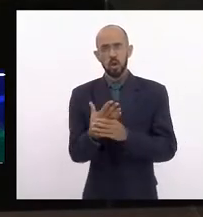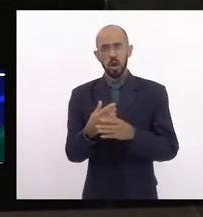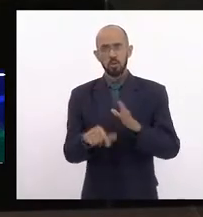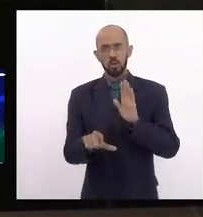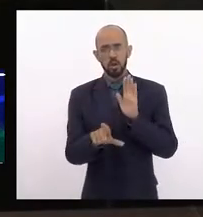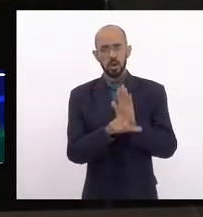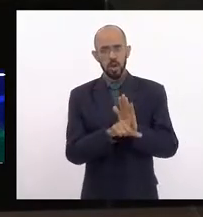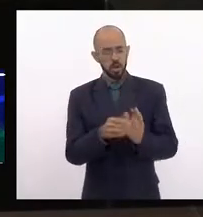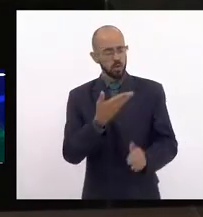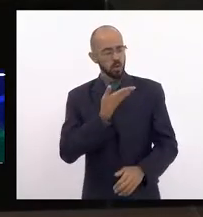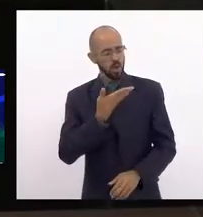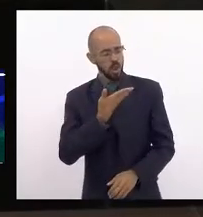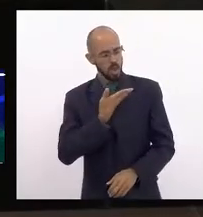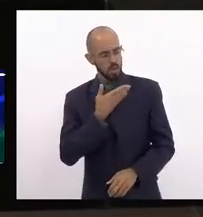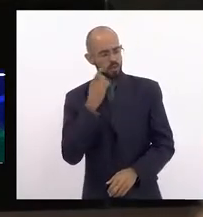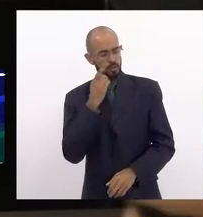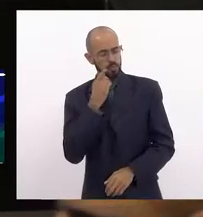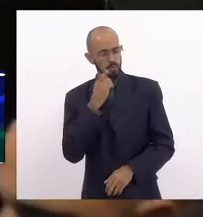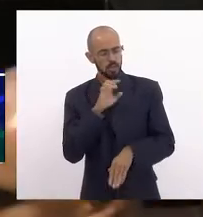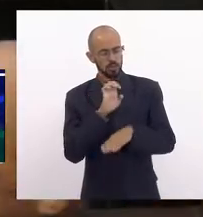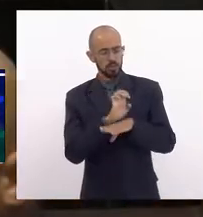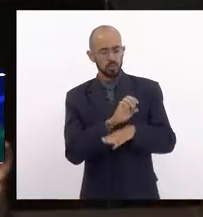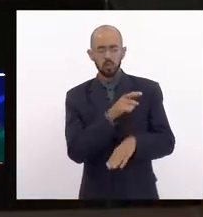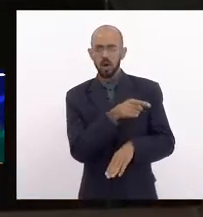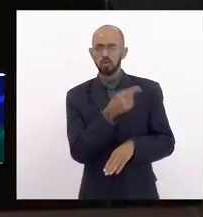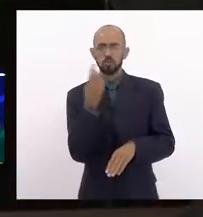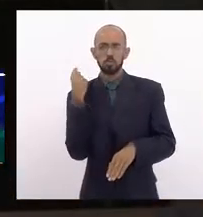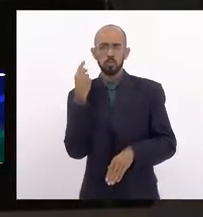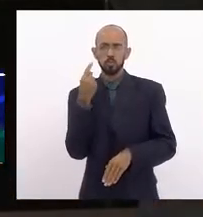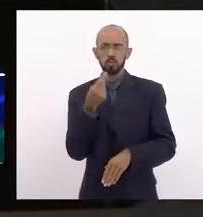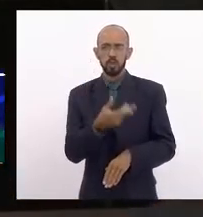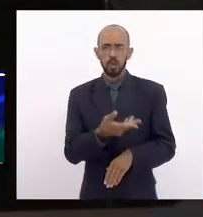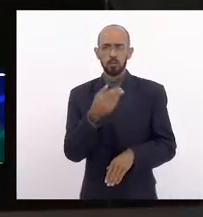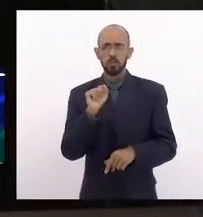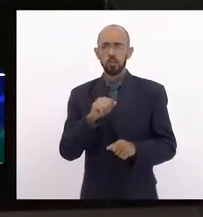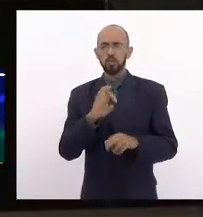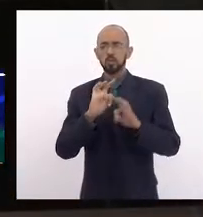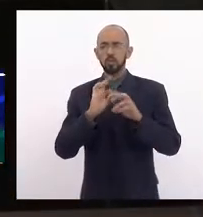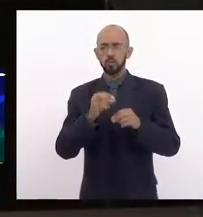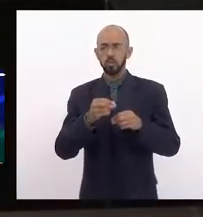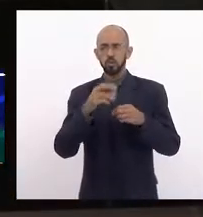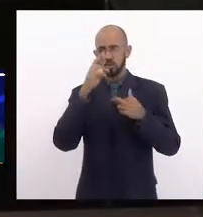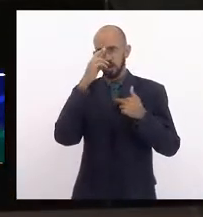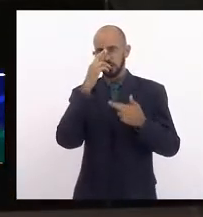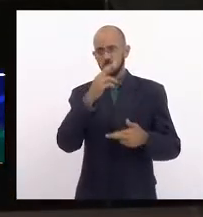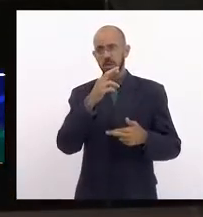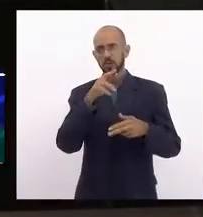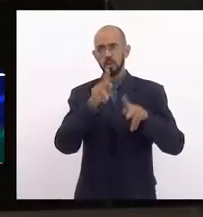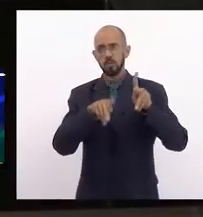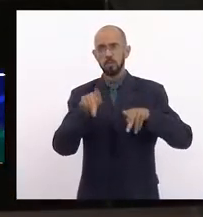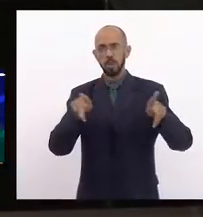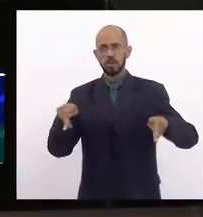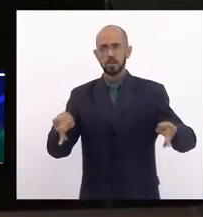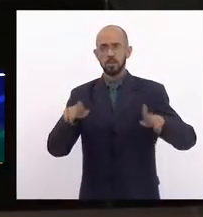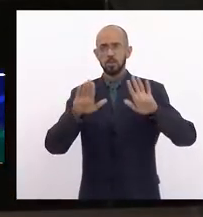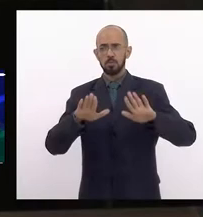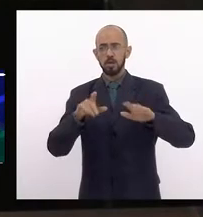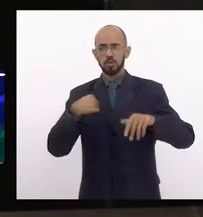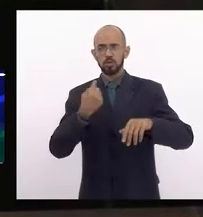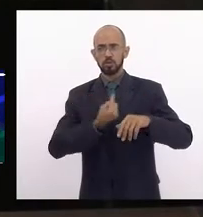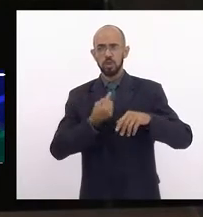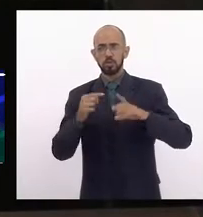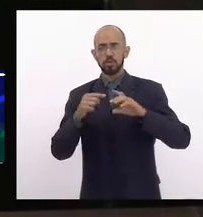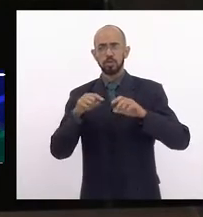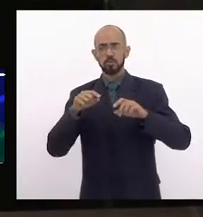como colega e estadual que é a longa data e todo respeito ao povo mais nós vivemos numa